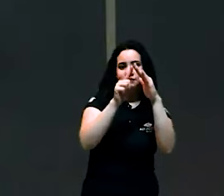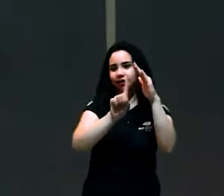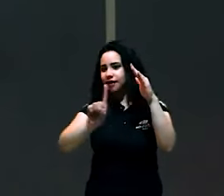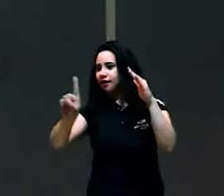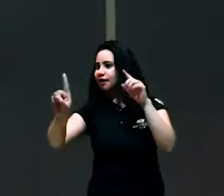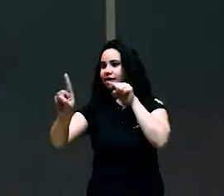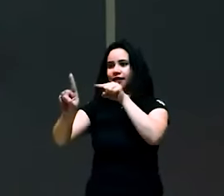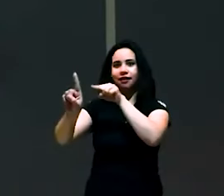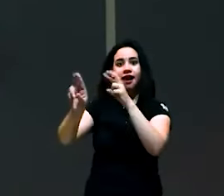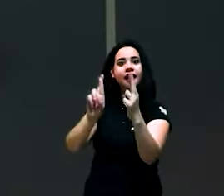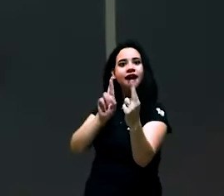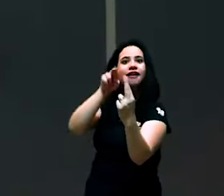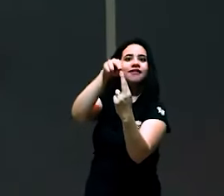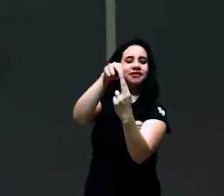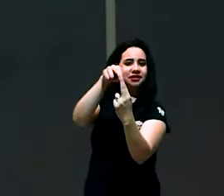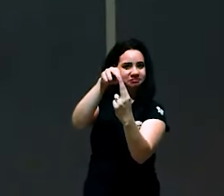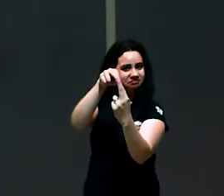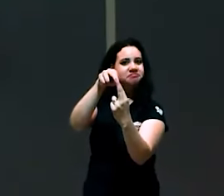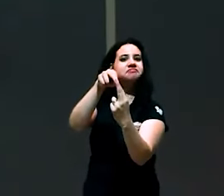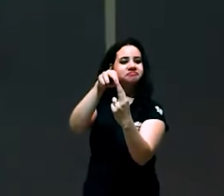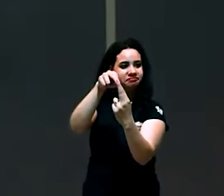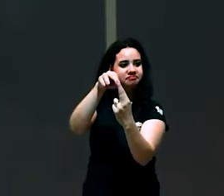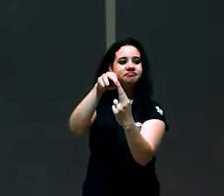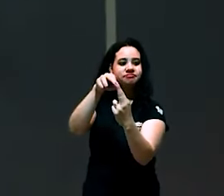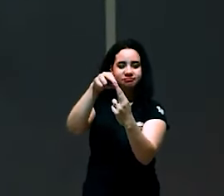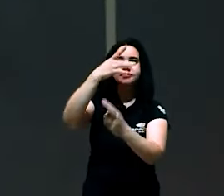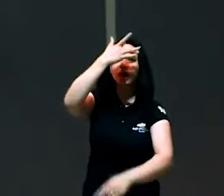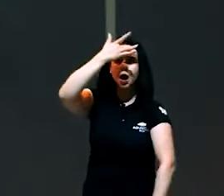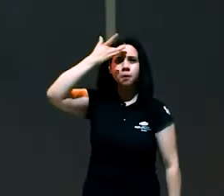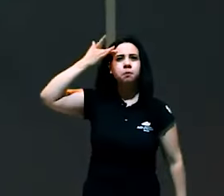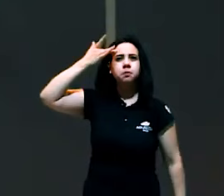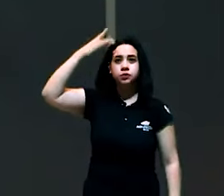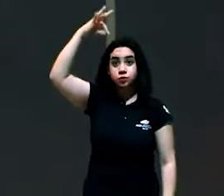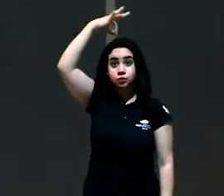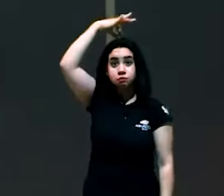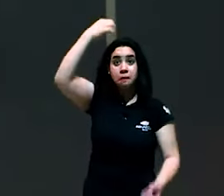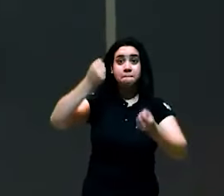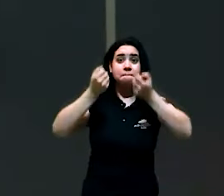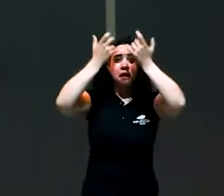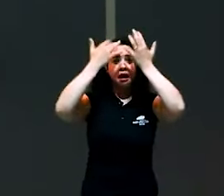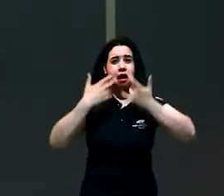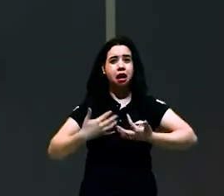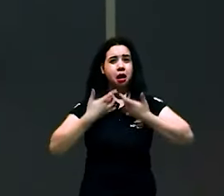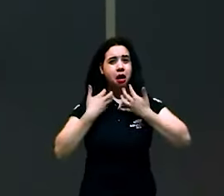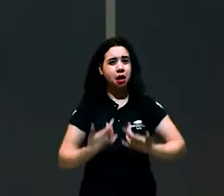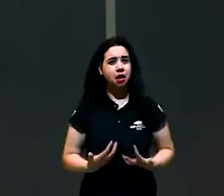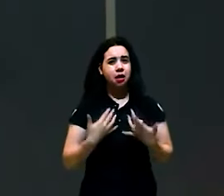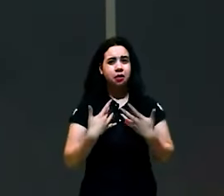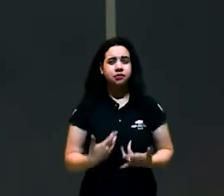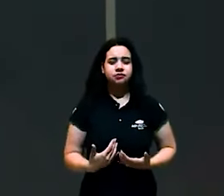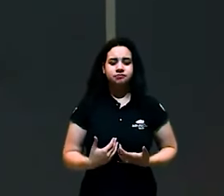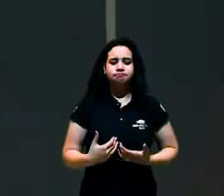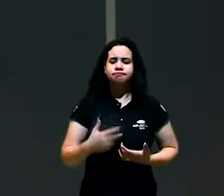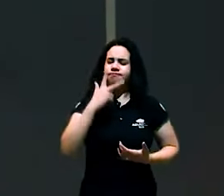o fogo do Espírito Santo desceu sobre aquele lugar e todos que saíam dali saíam impactados com o poder do